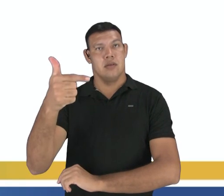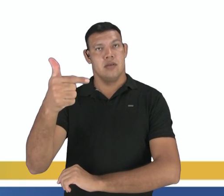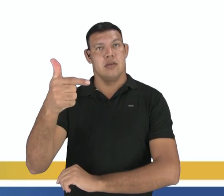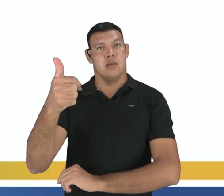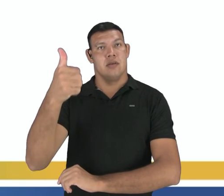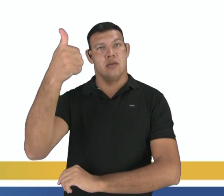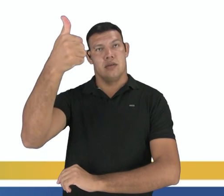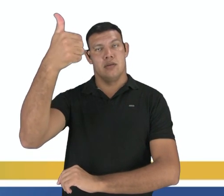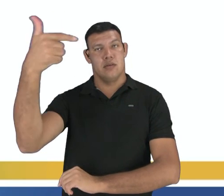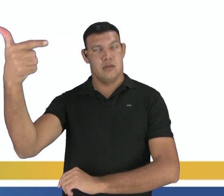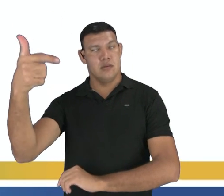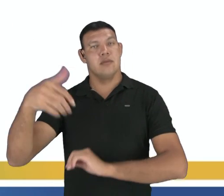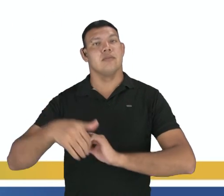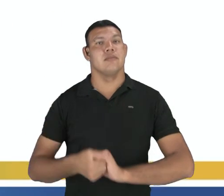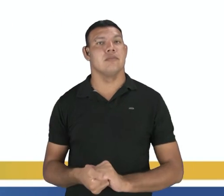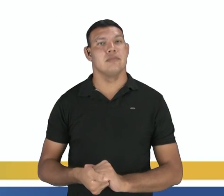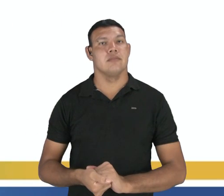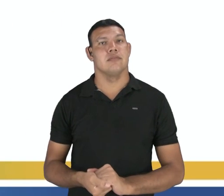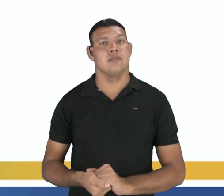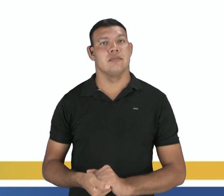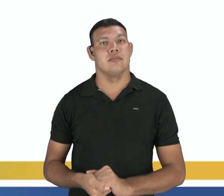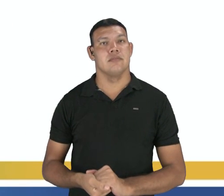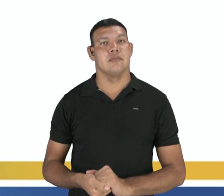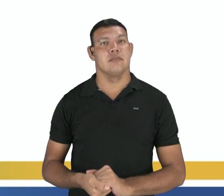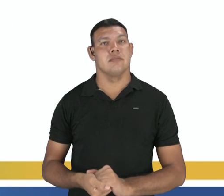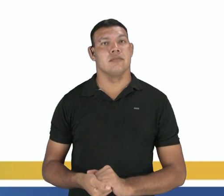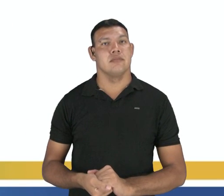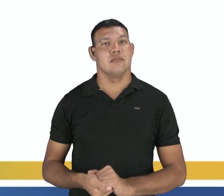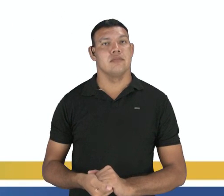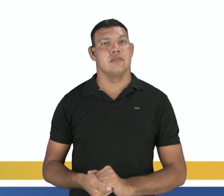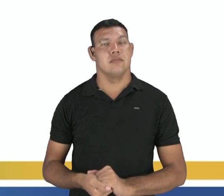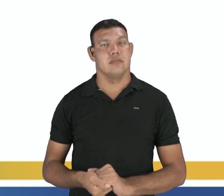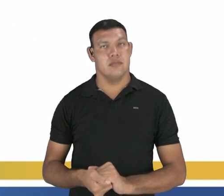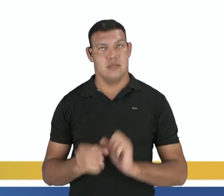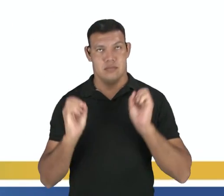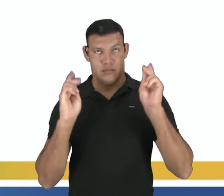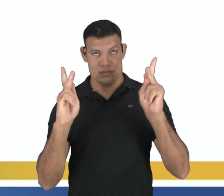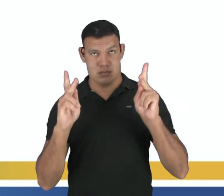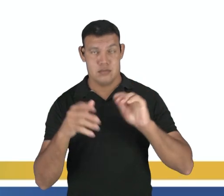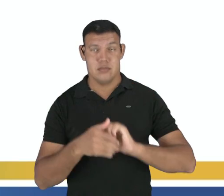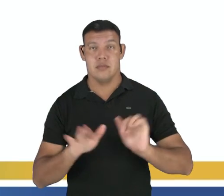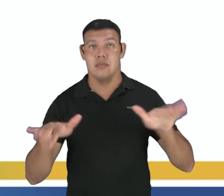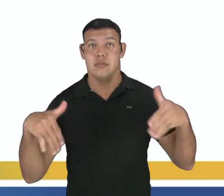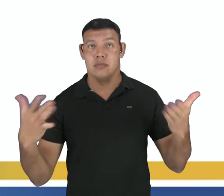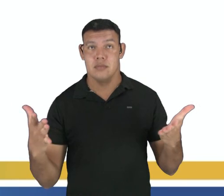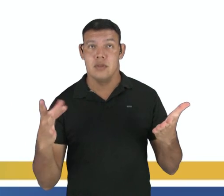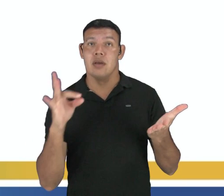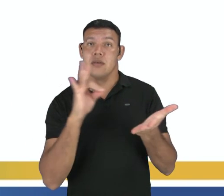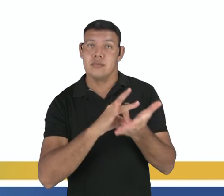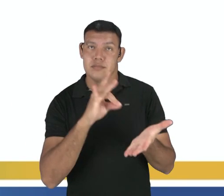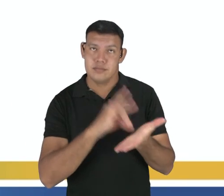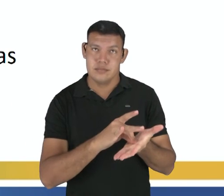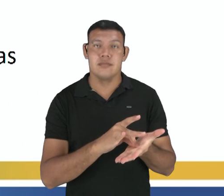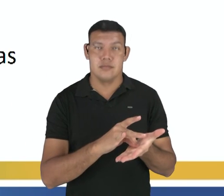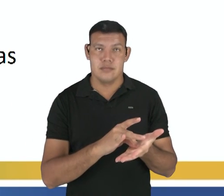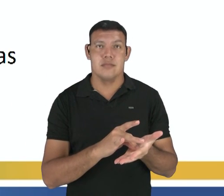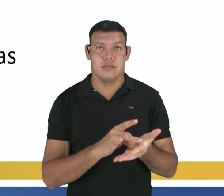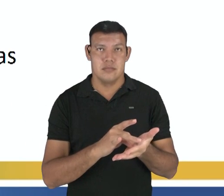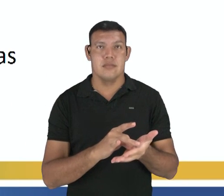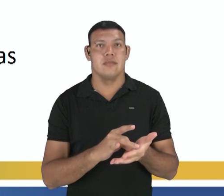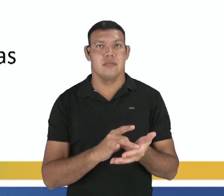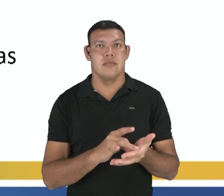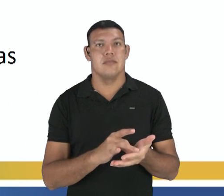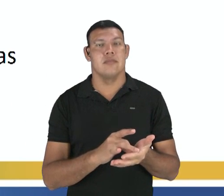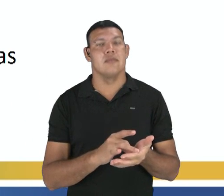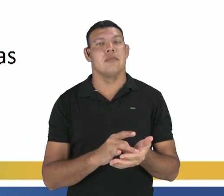é igual a 2 elevado a 12 no expoente, beleza? E aí, na verdade, esse